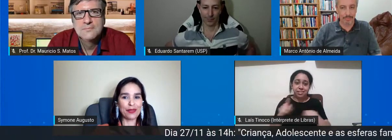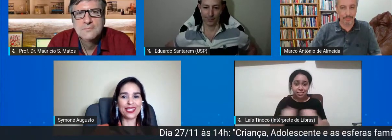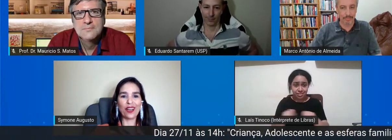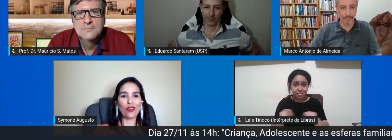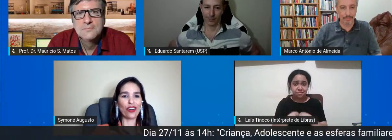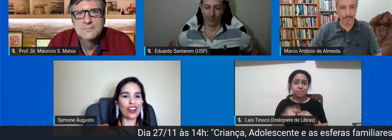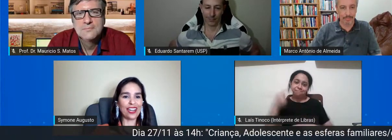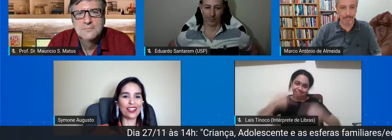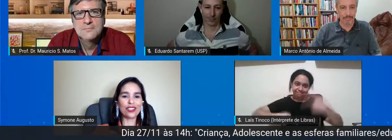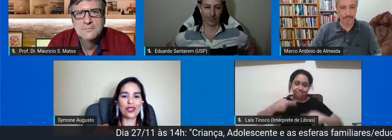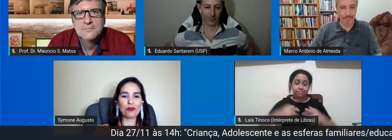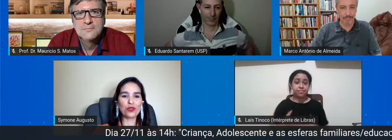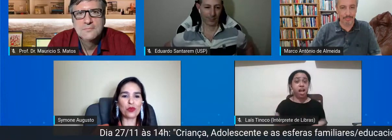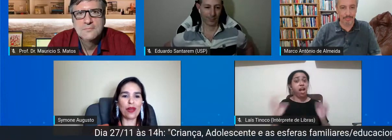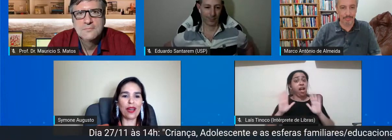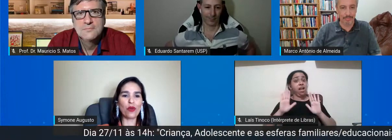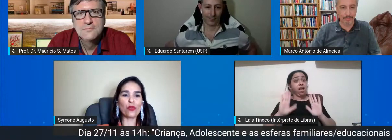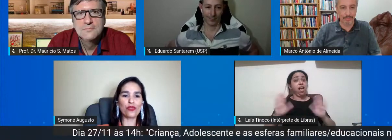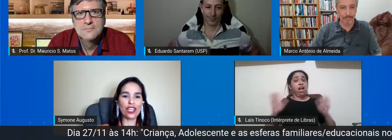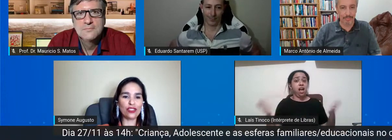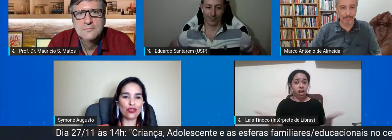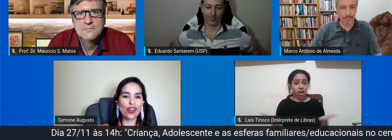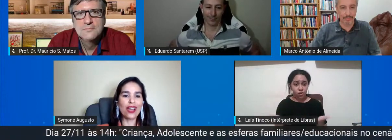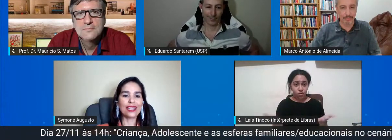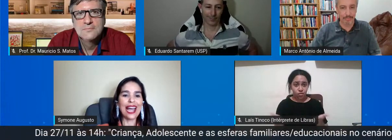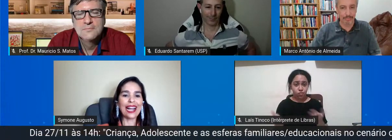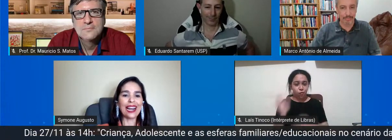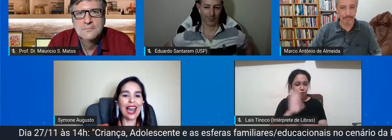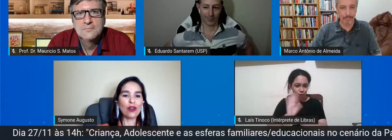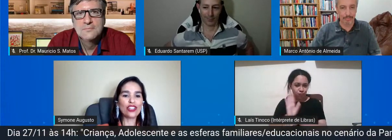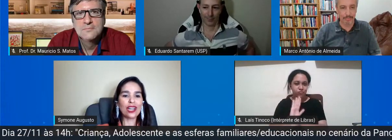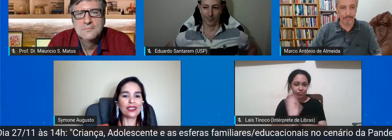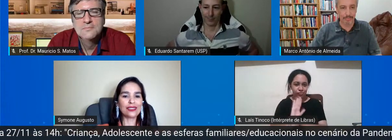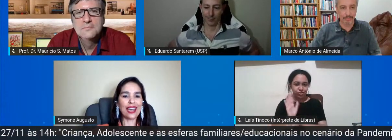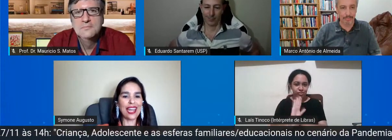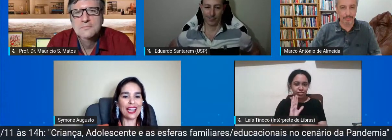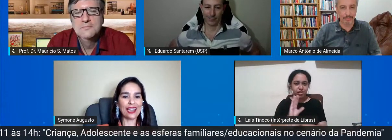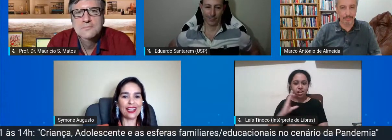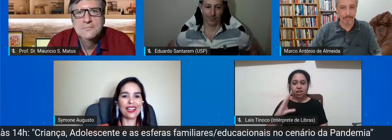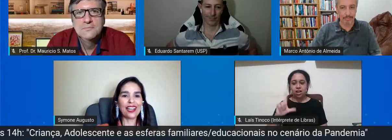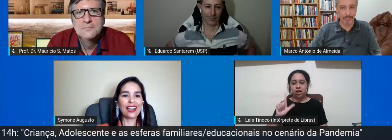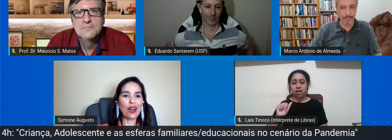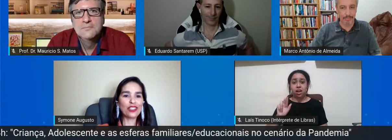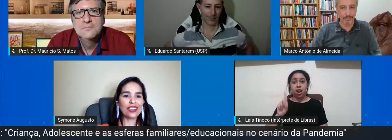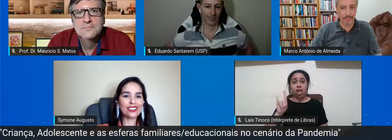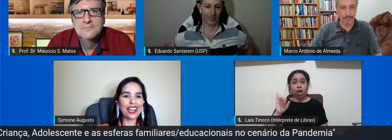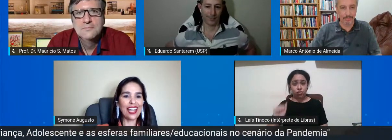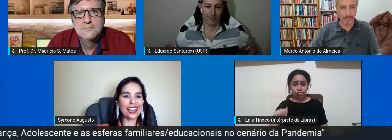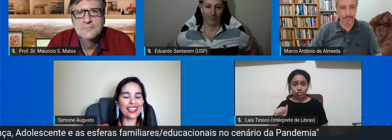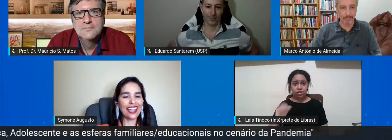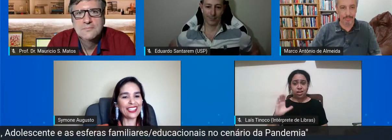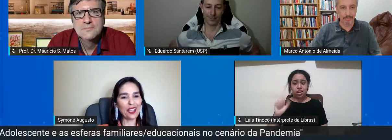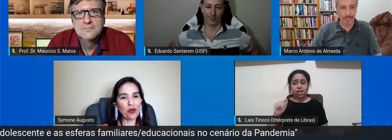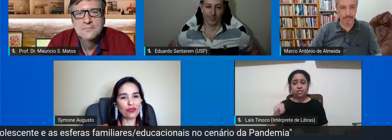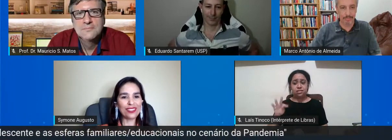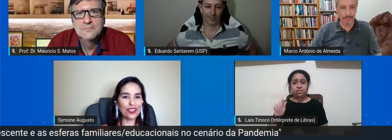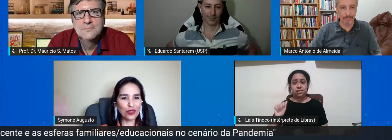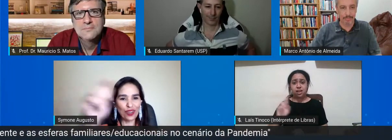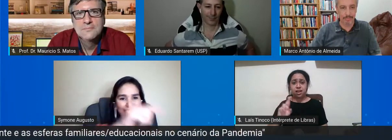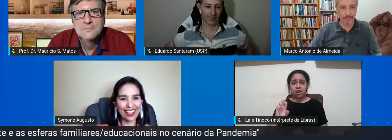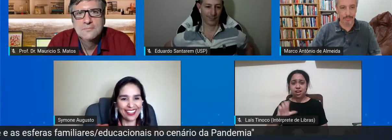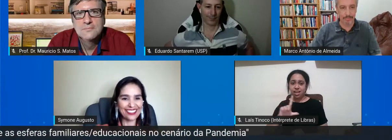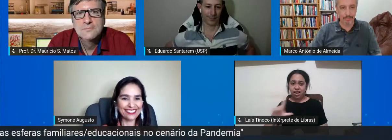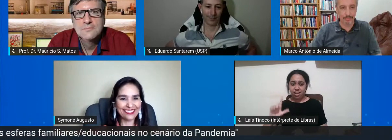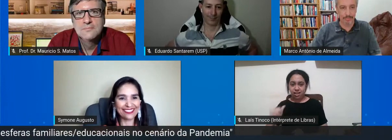ah mas agora nós temos uma um vídeo da Cláudia cantarella Cláudia cantarella então